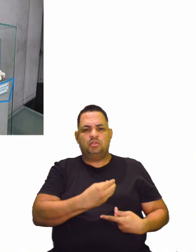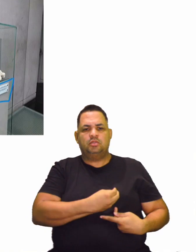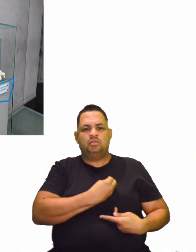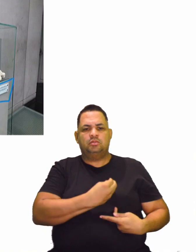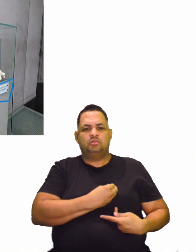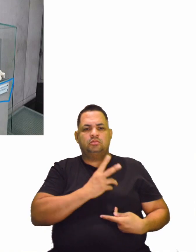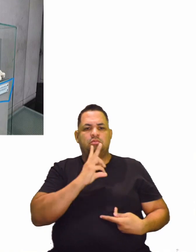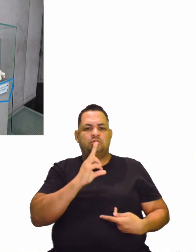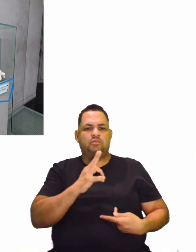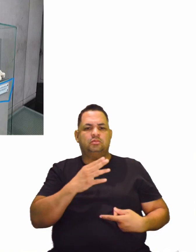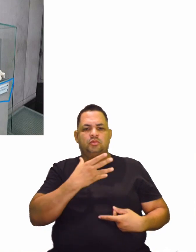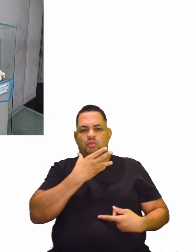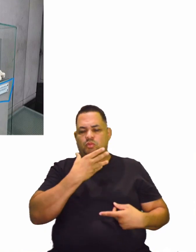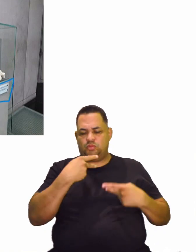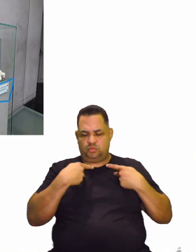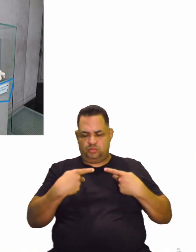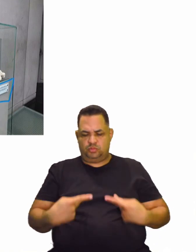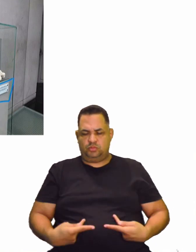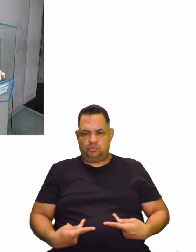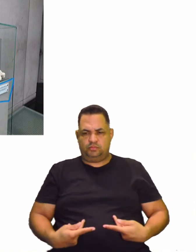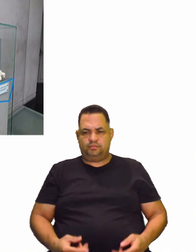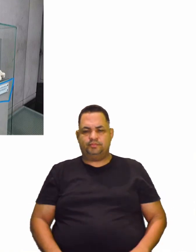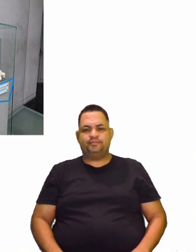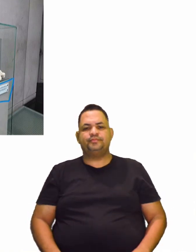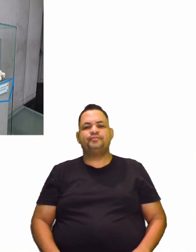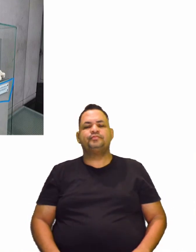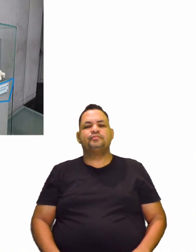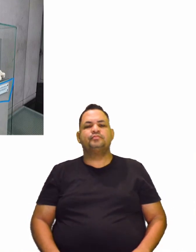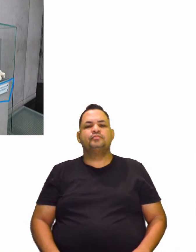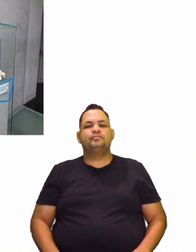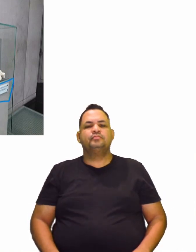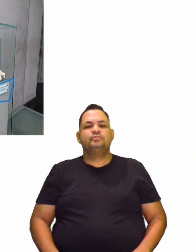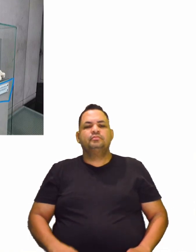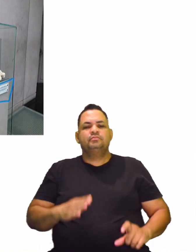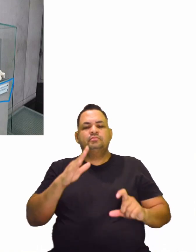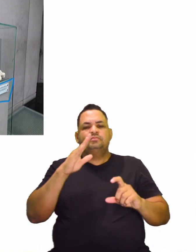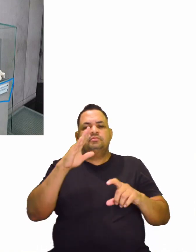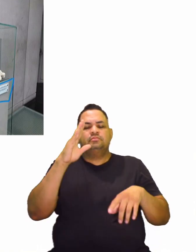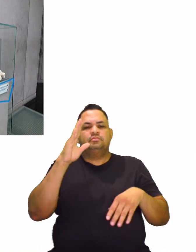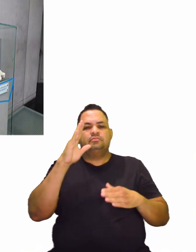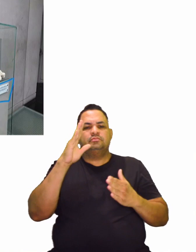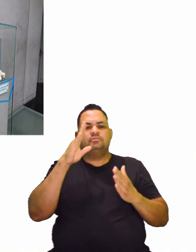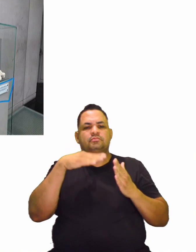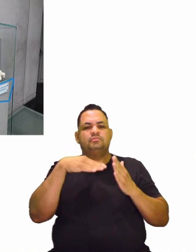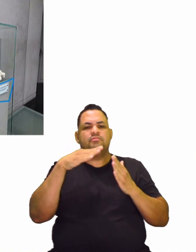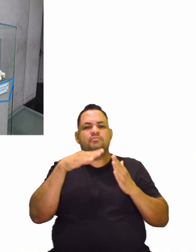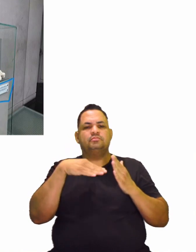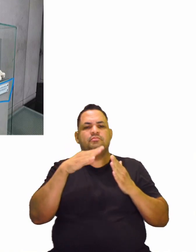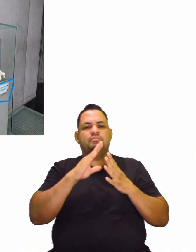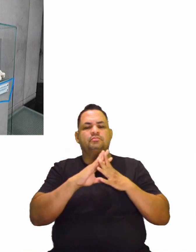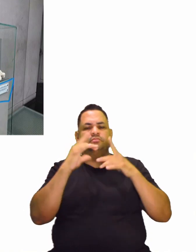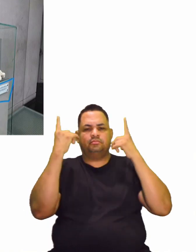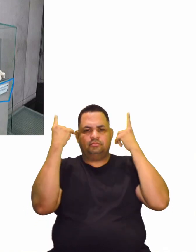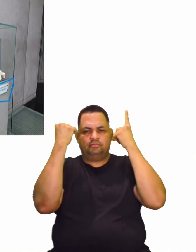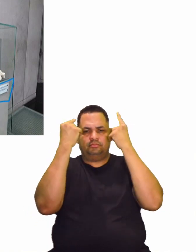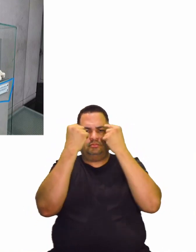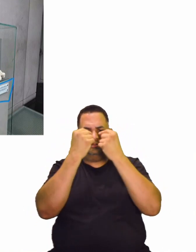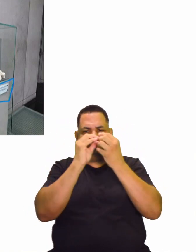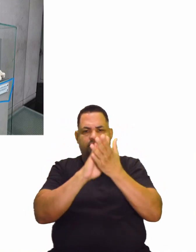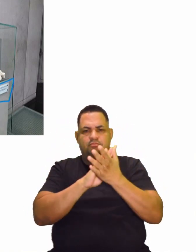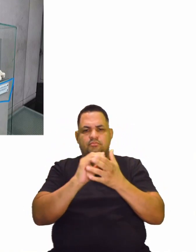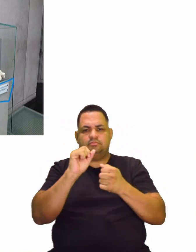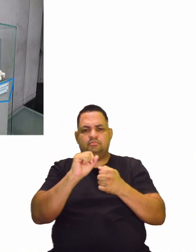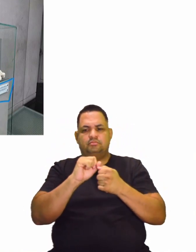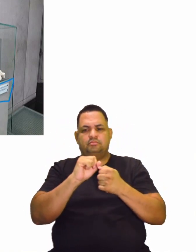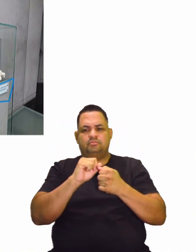humanos. Como eu disse, a pintura grega eles faziam inicialmente as suas